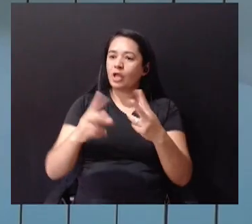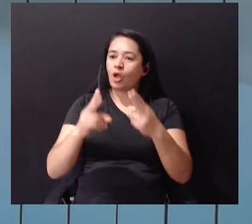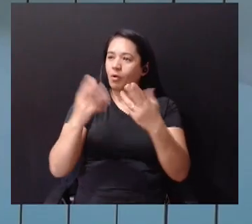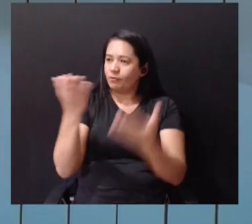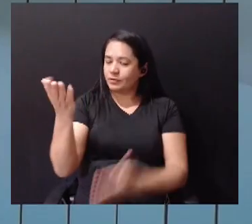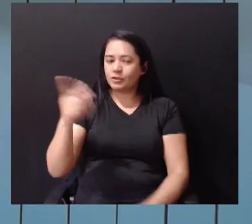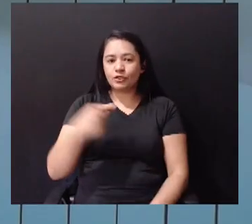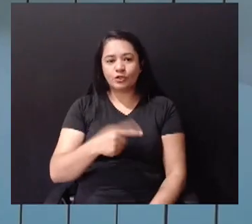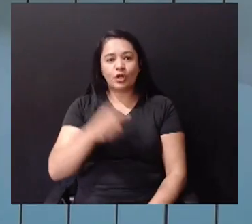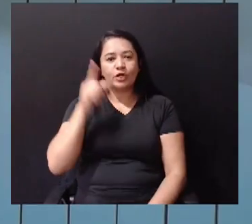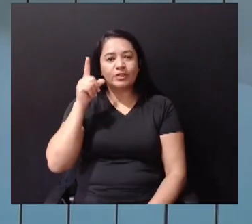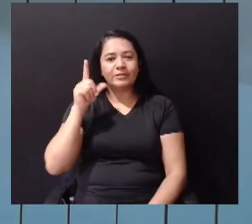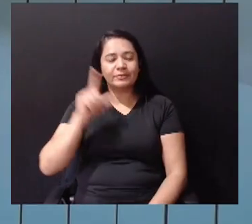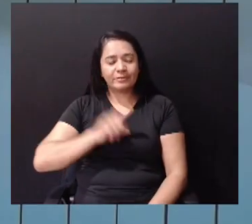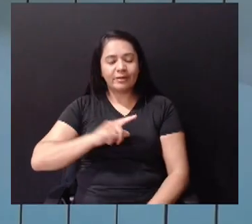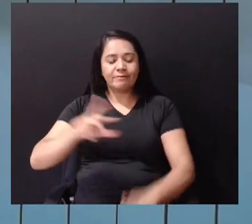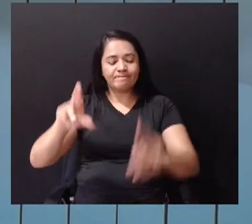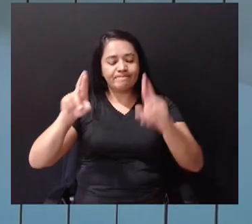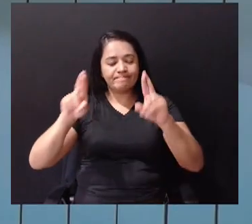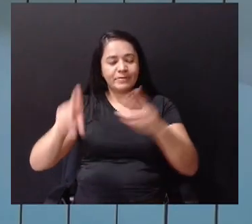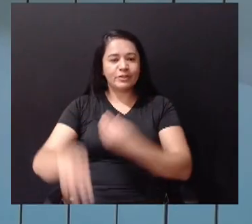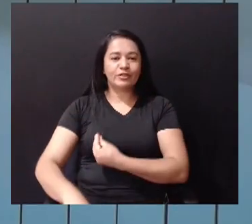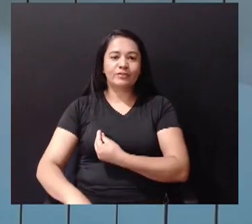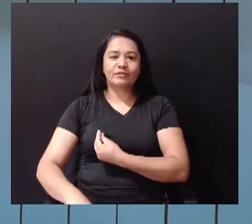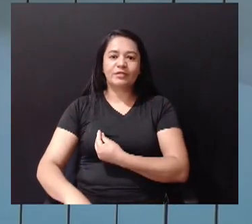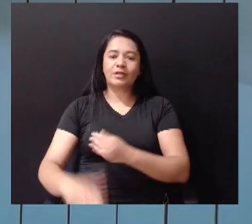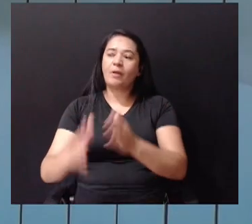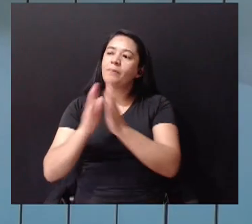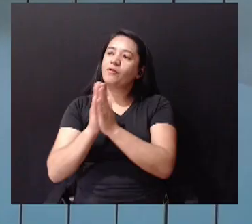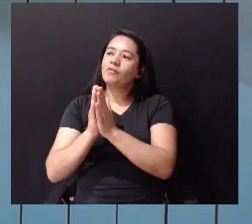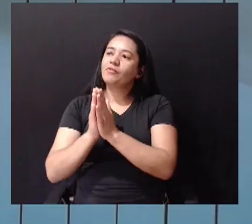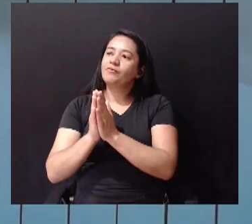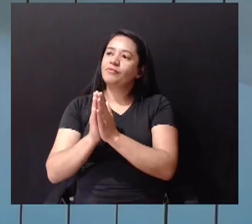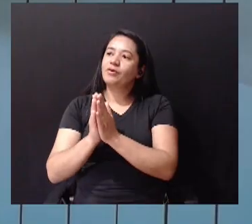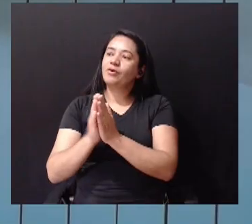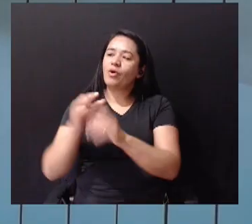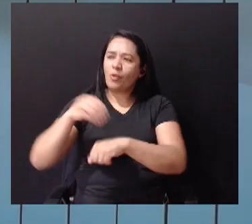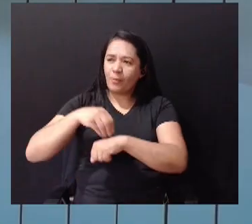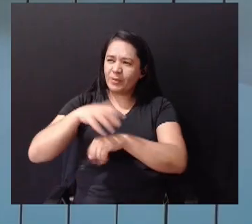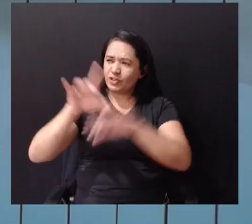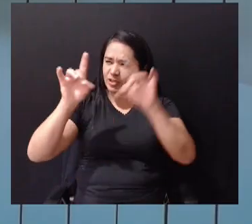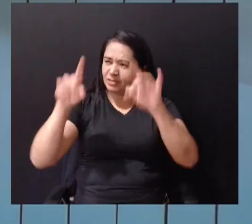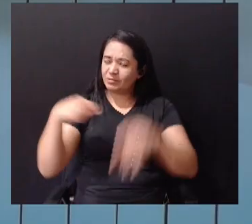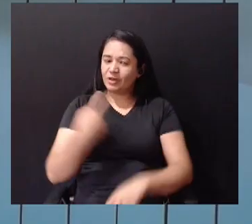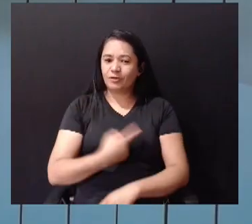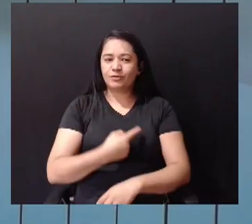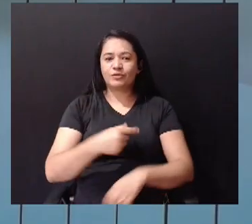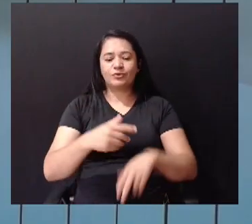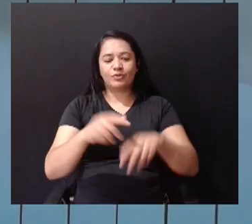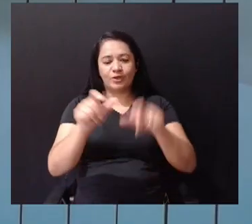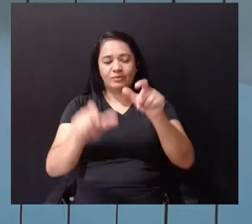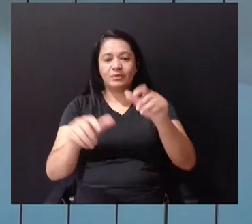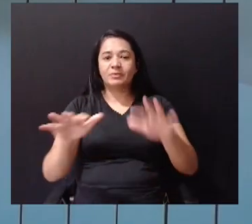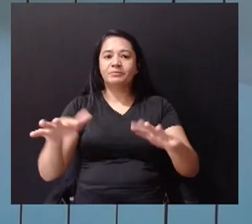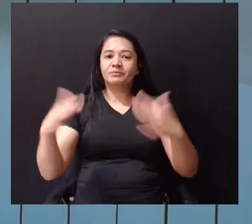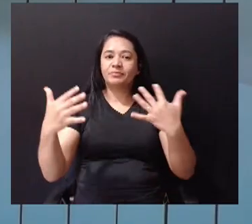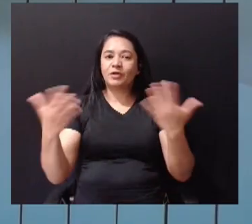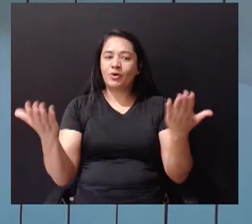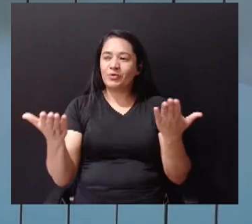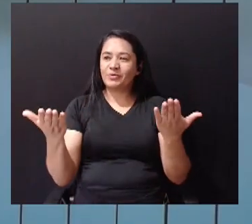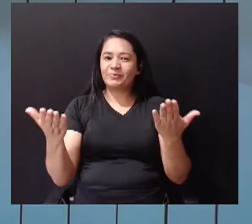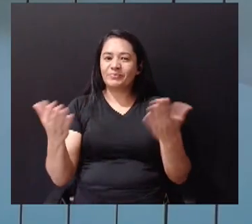esperança de vida. Então eu gostaria que o senhor deixasse uma mensagem especial aos nossos telespectadores aqui do nosso Saúde é